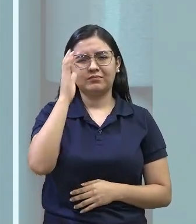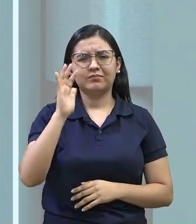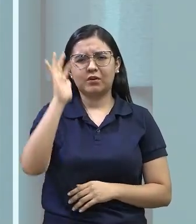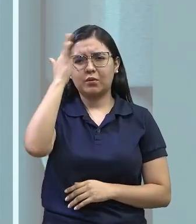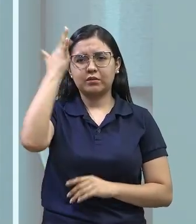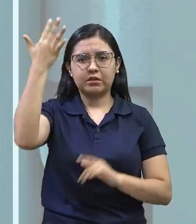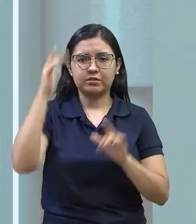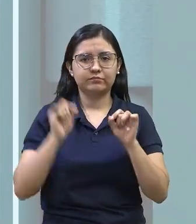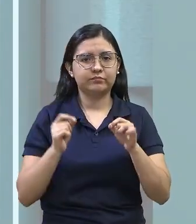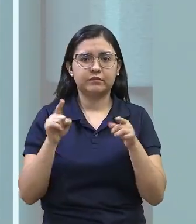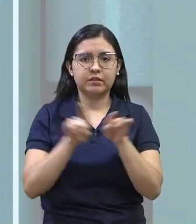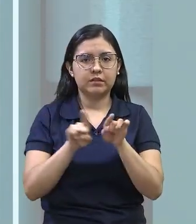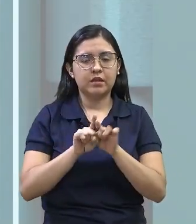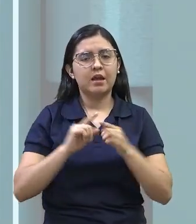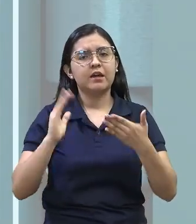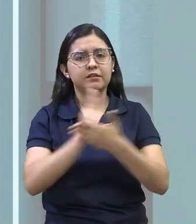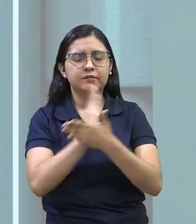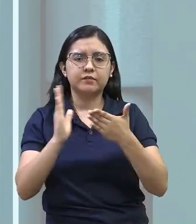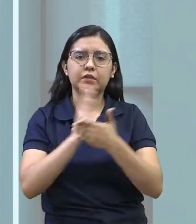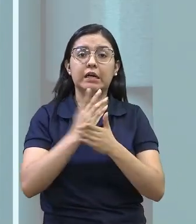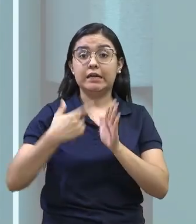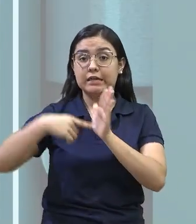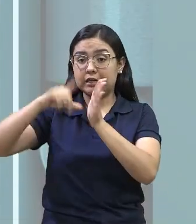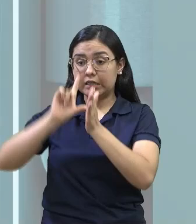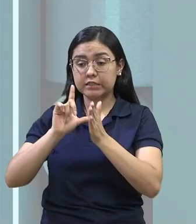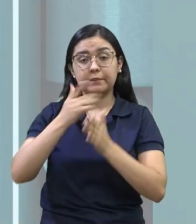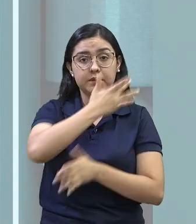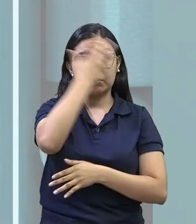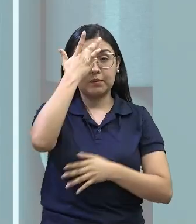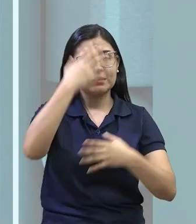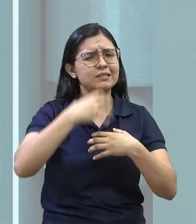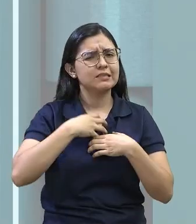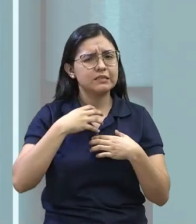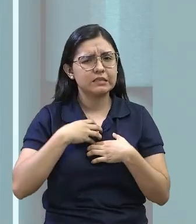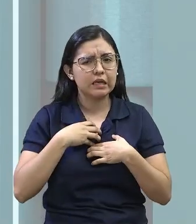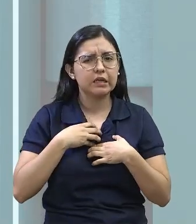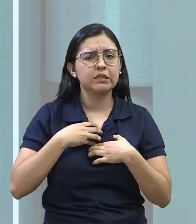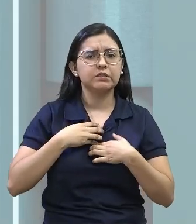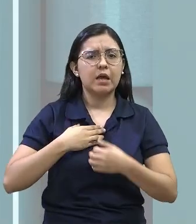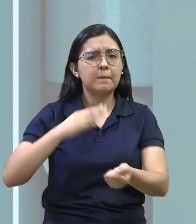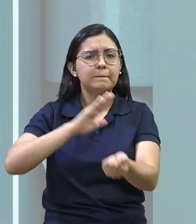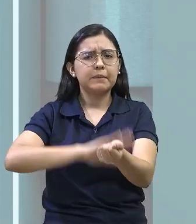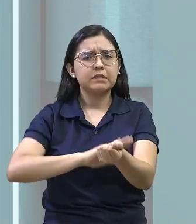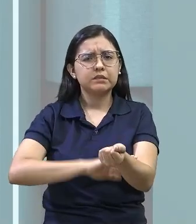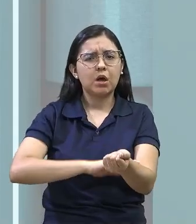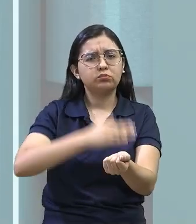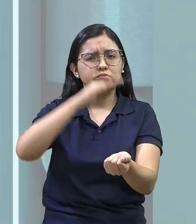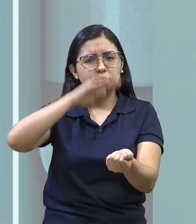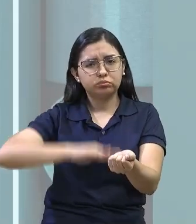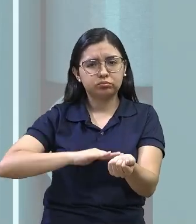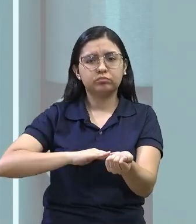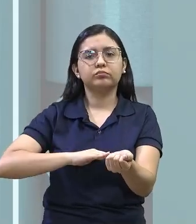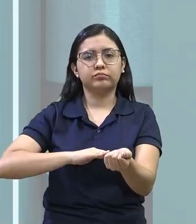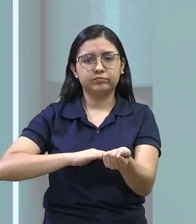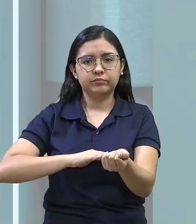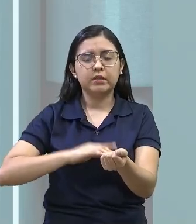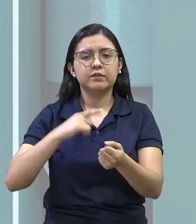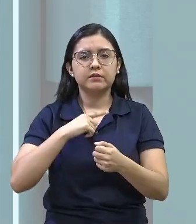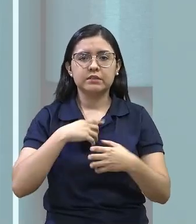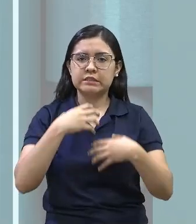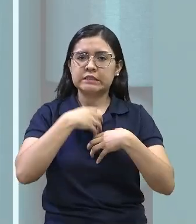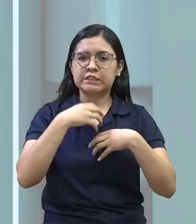tão abruptamente. Geralmente ele vem dando sinais, a pessoa vem tendo uma queda de pressão arterial, vai ficando